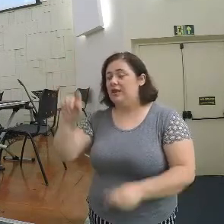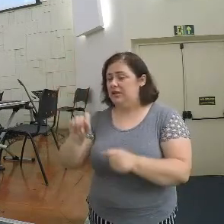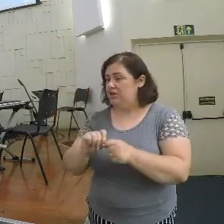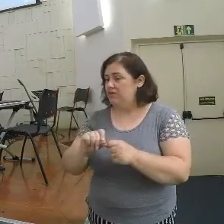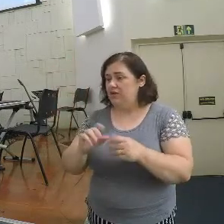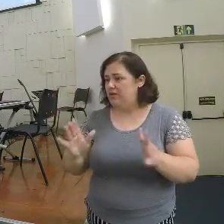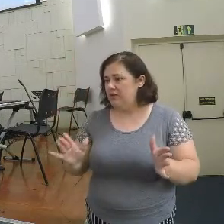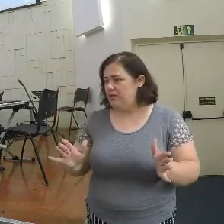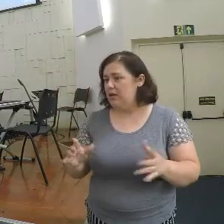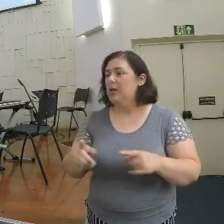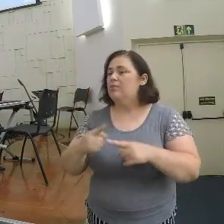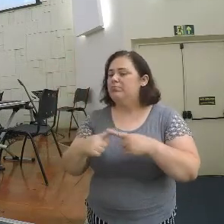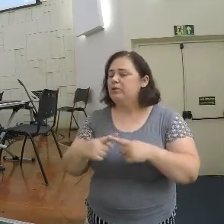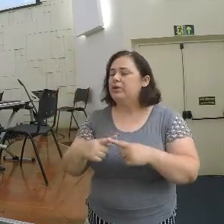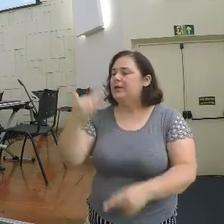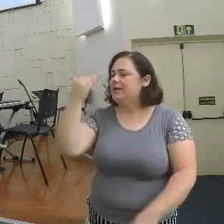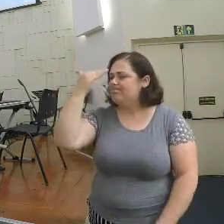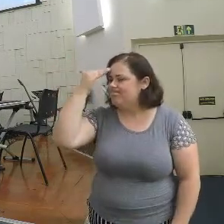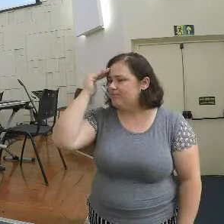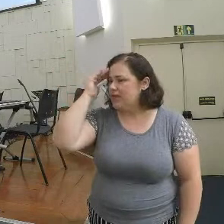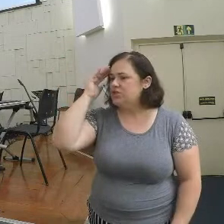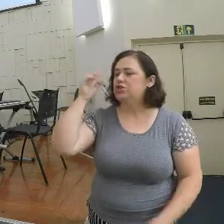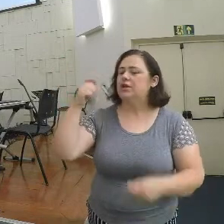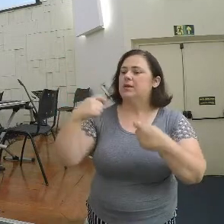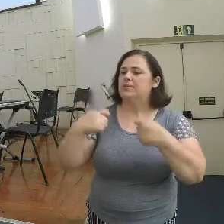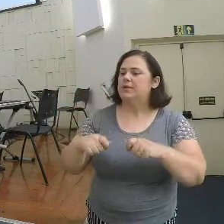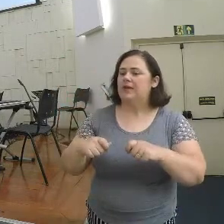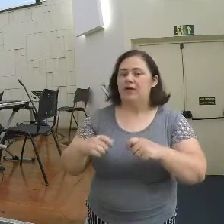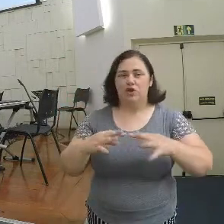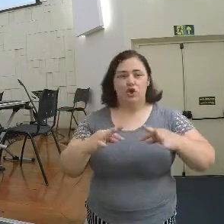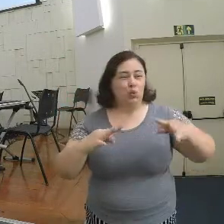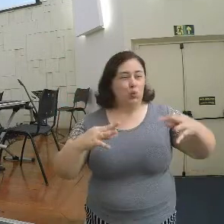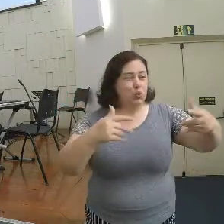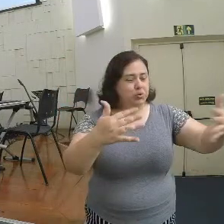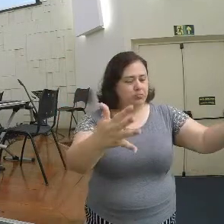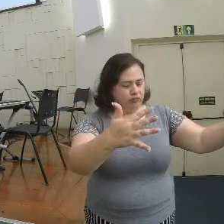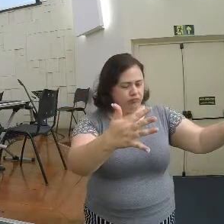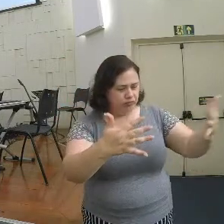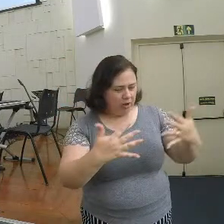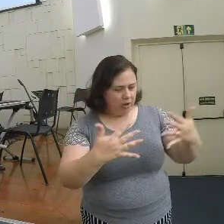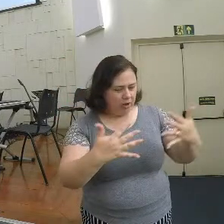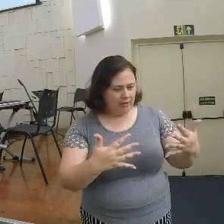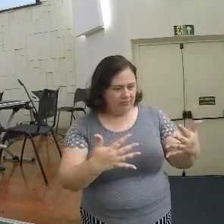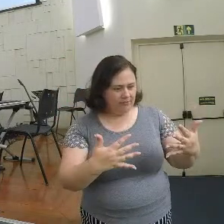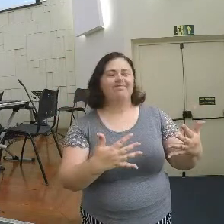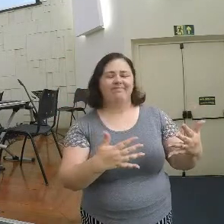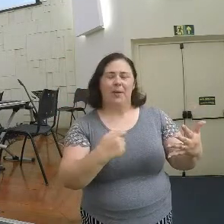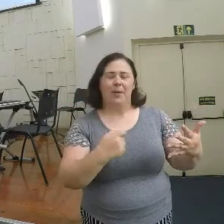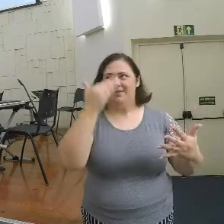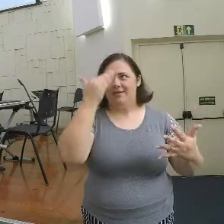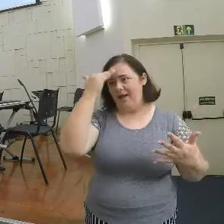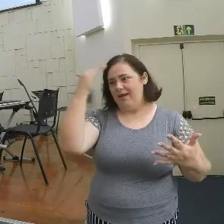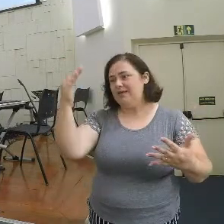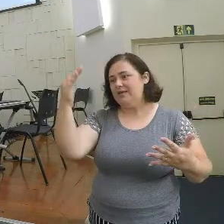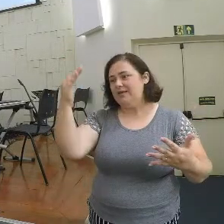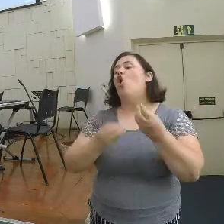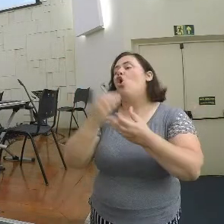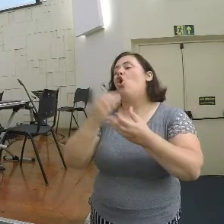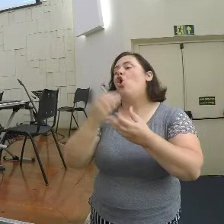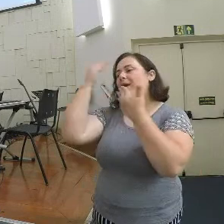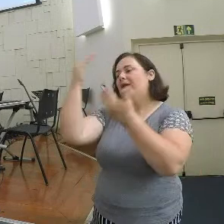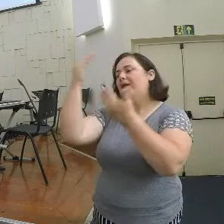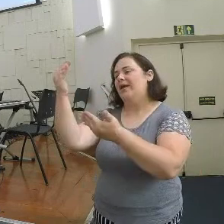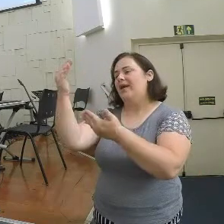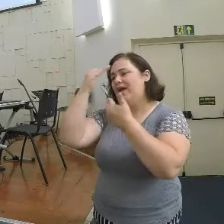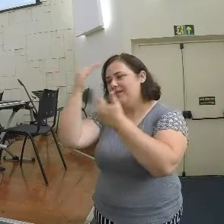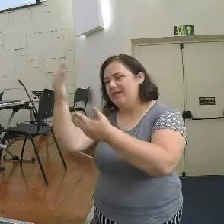inimigos. E ele então, diante do rei de Salém, Melquisedeque, pôde agradecer a